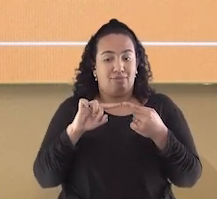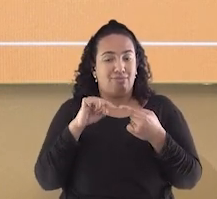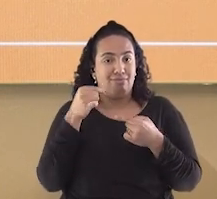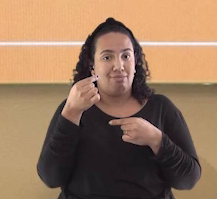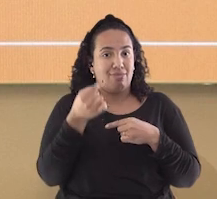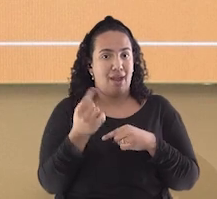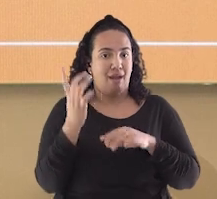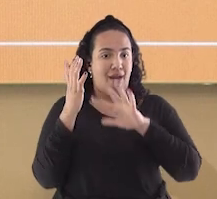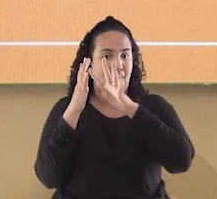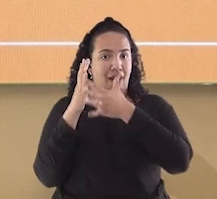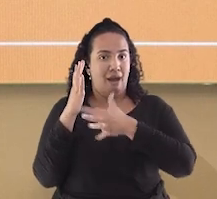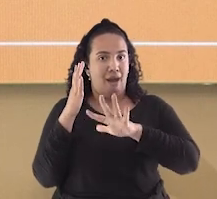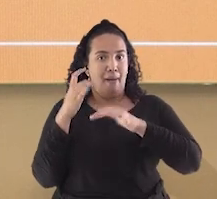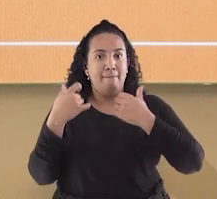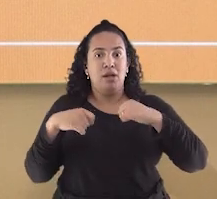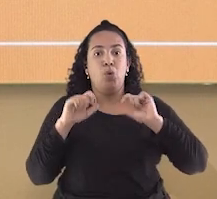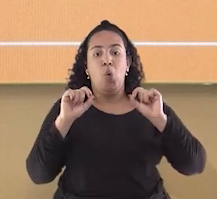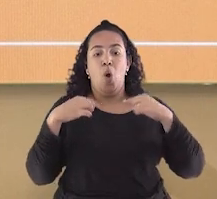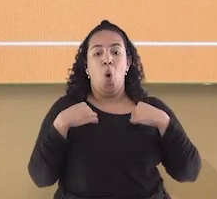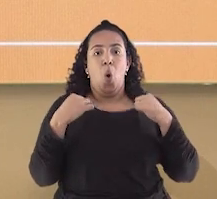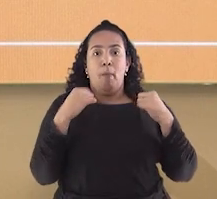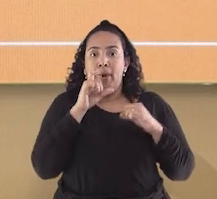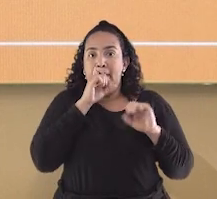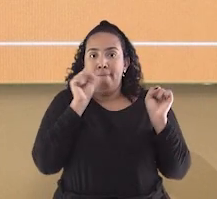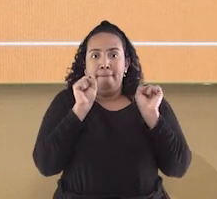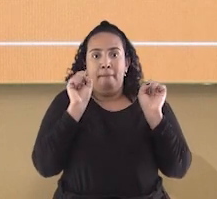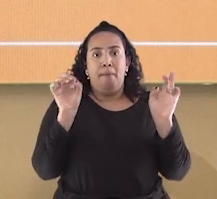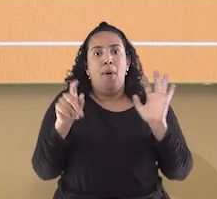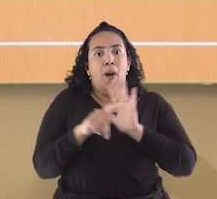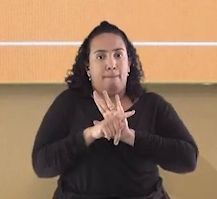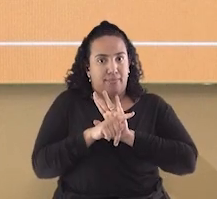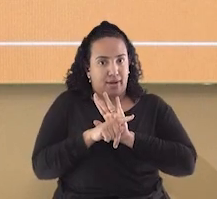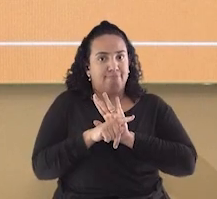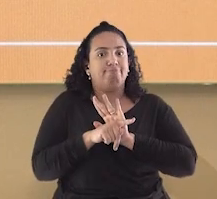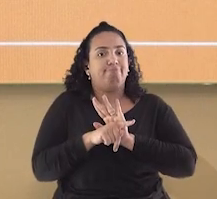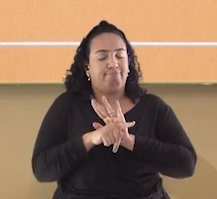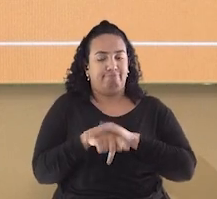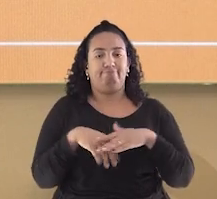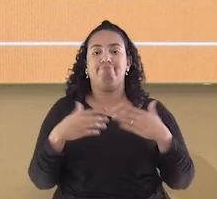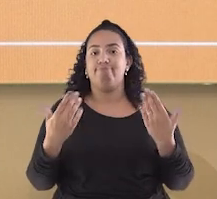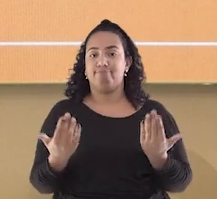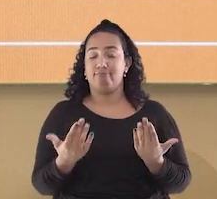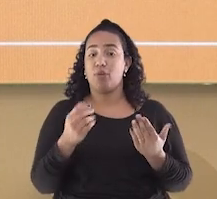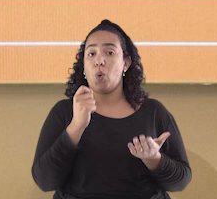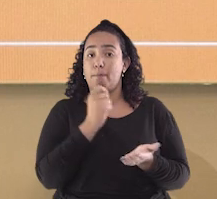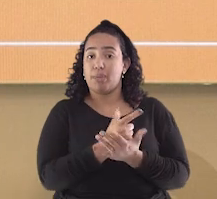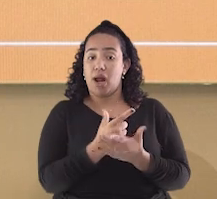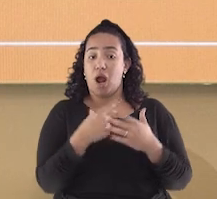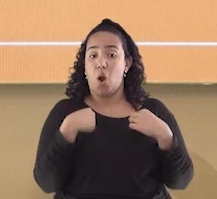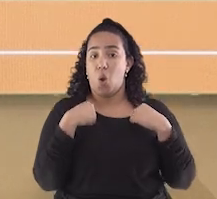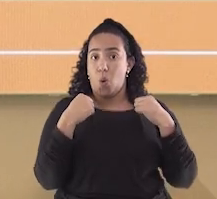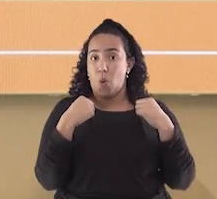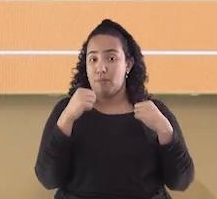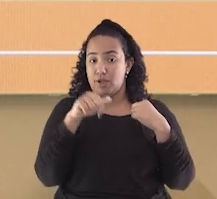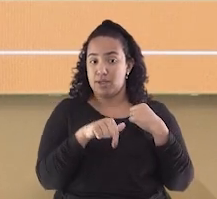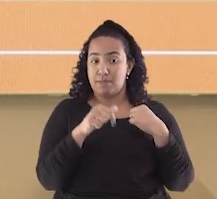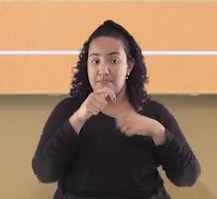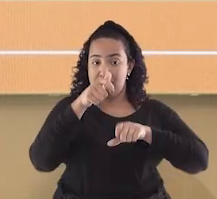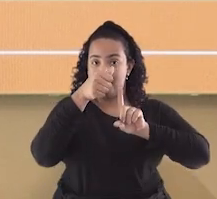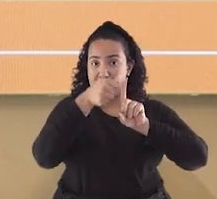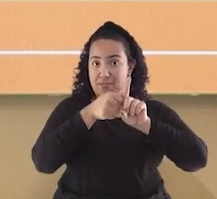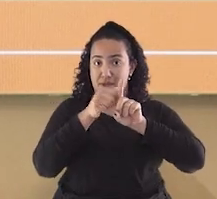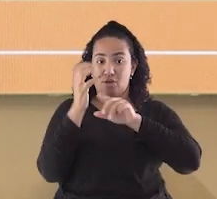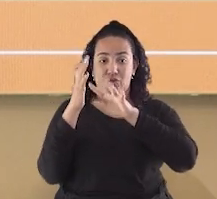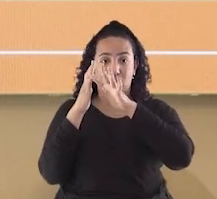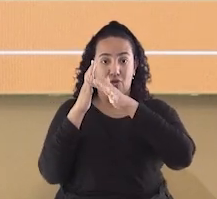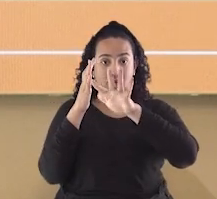adquirir tais peças ainda no outono pode garantir ao consumidor a chance de pagar um valor menor por elas. E por que